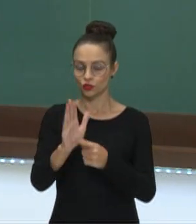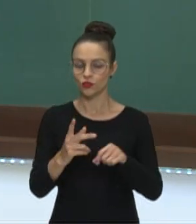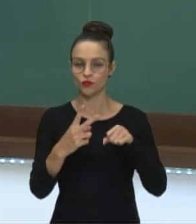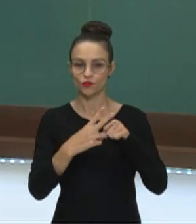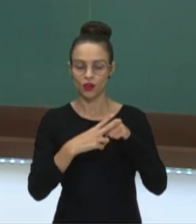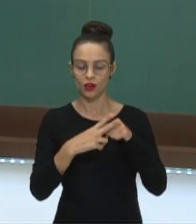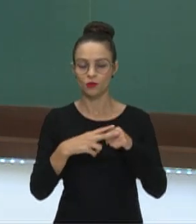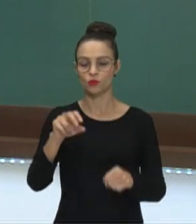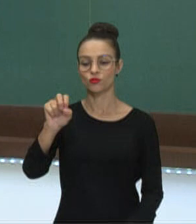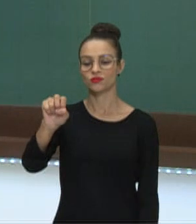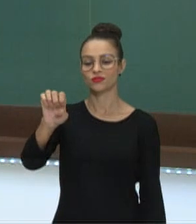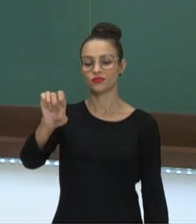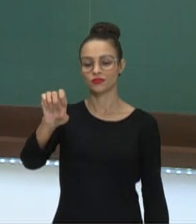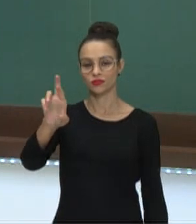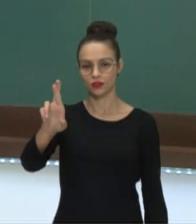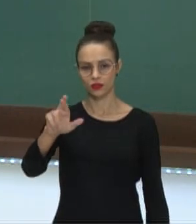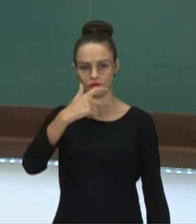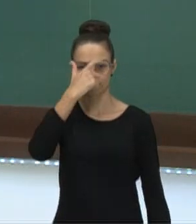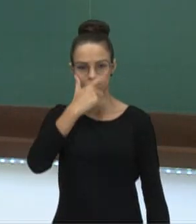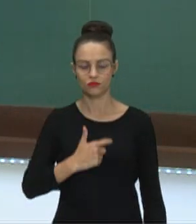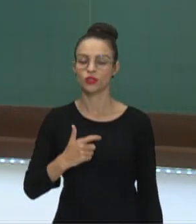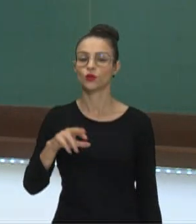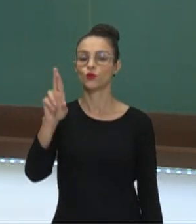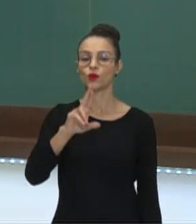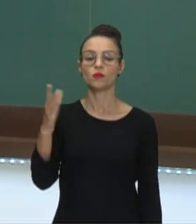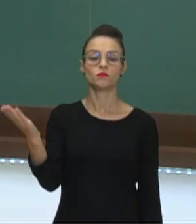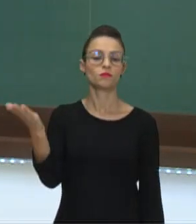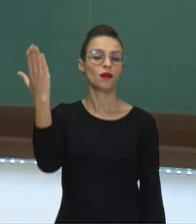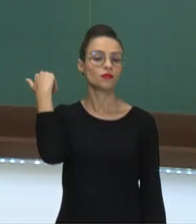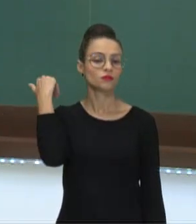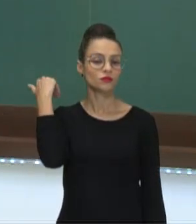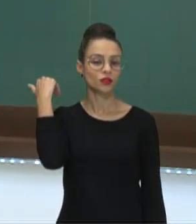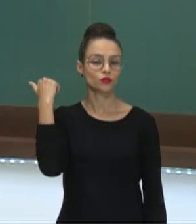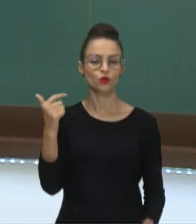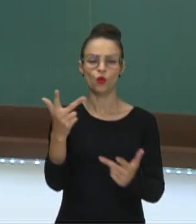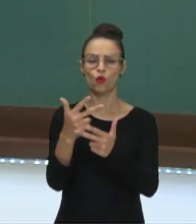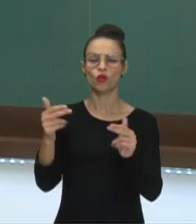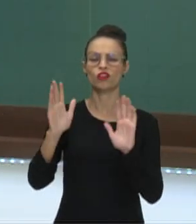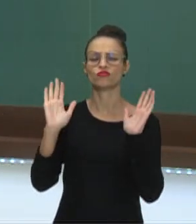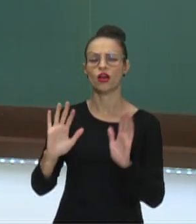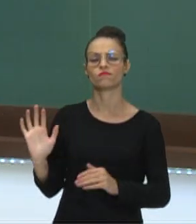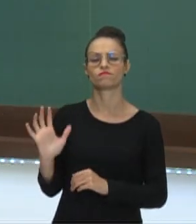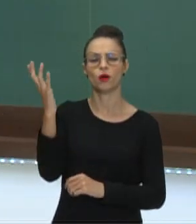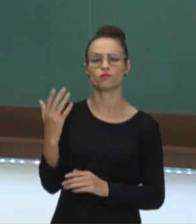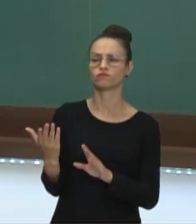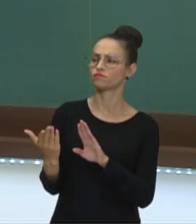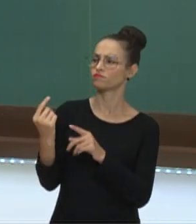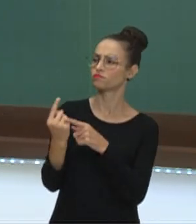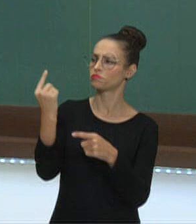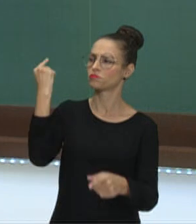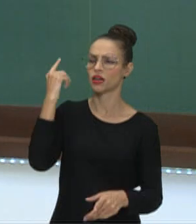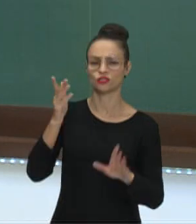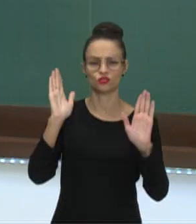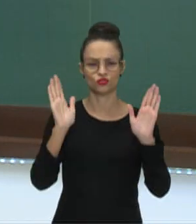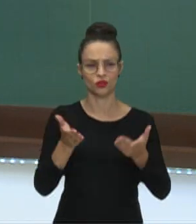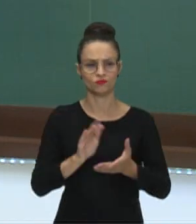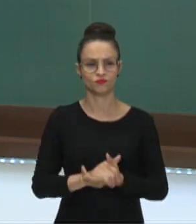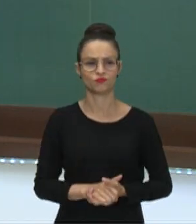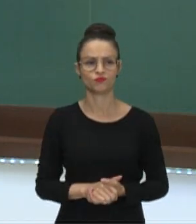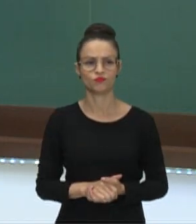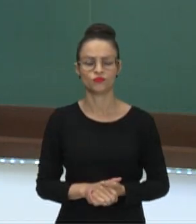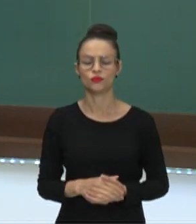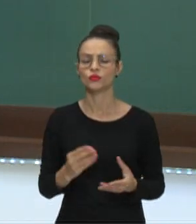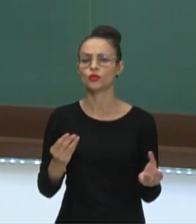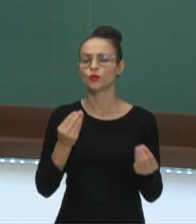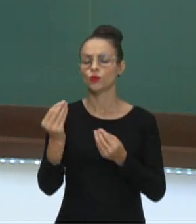verbo ser sendo utilizado no passado. Está falando de coisas que já aconteceram, ok? E